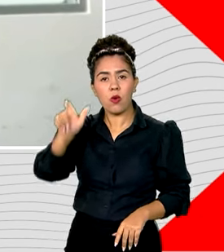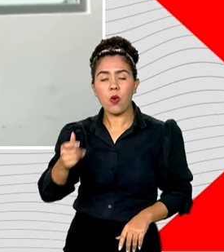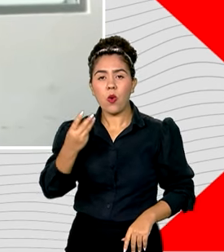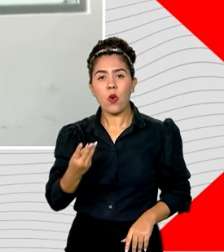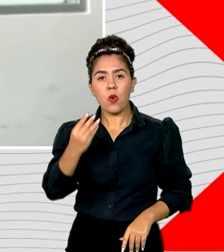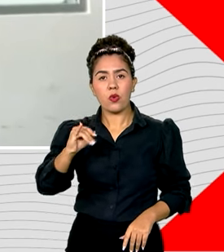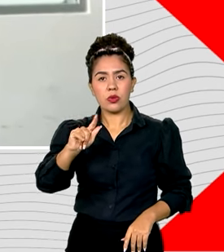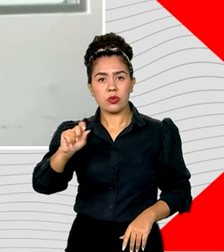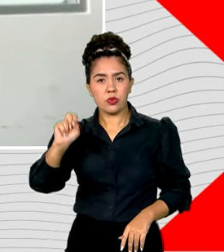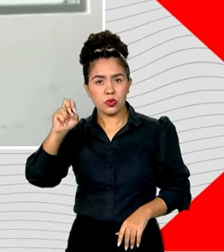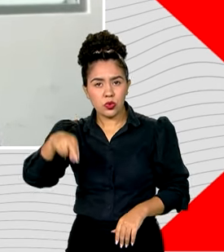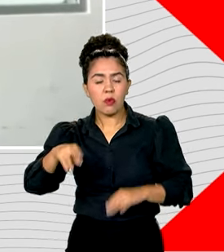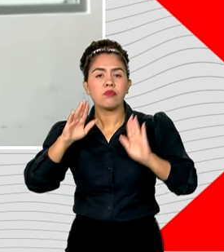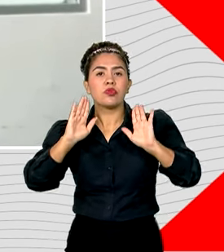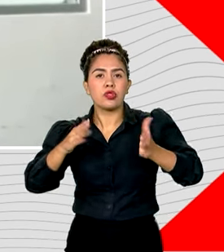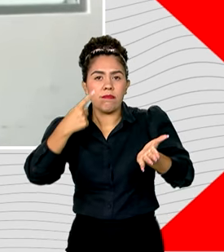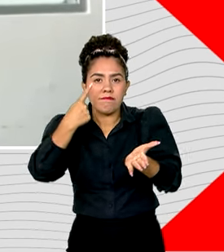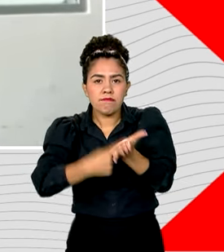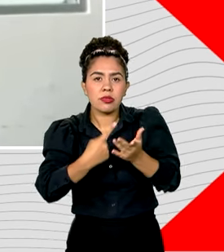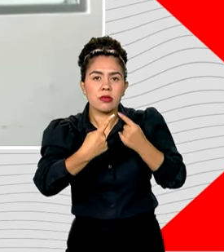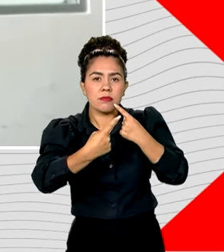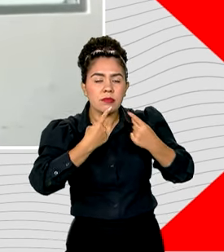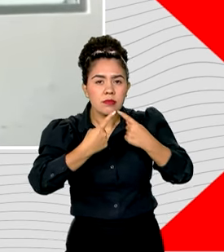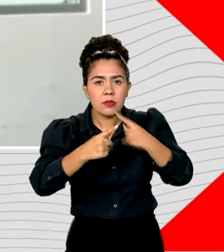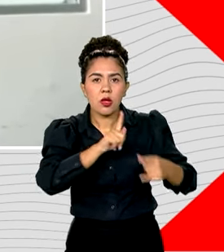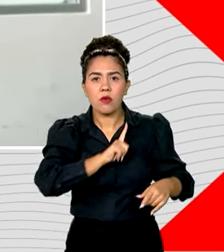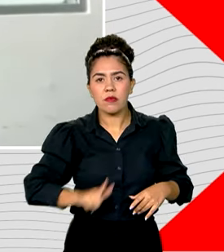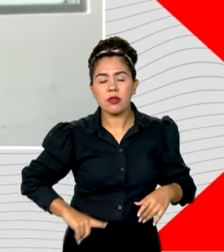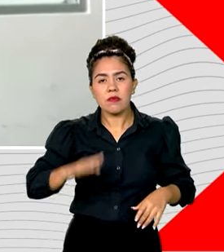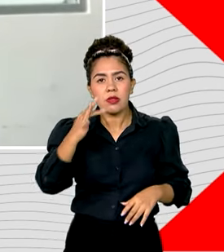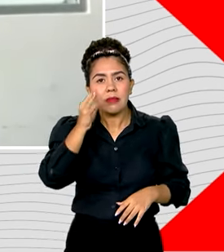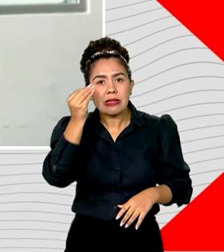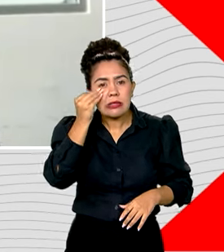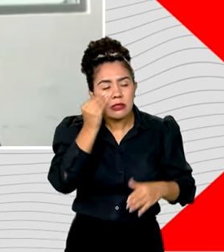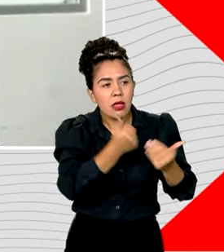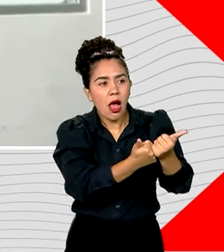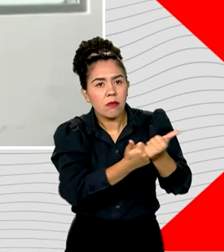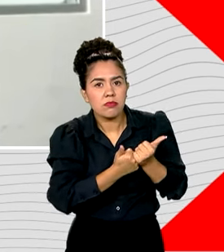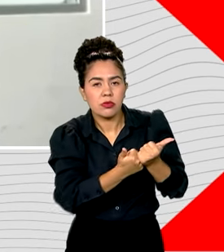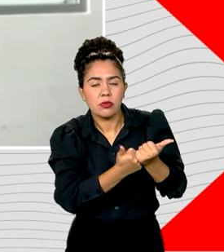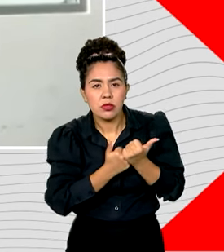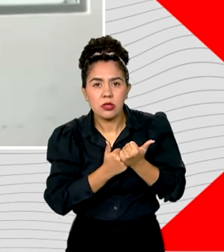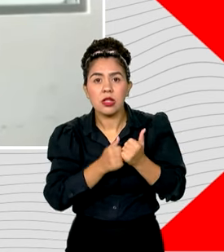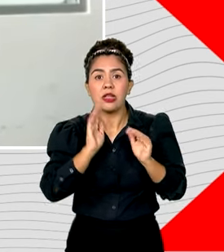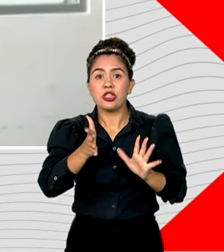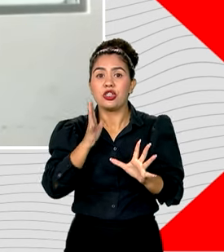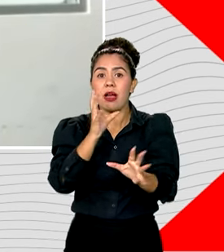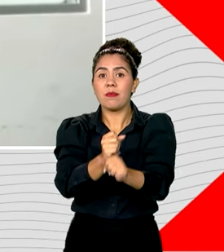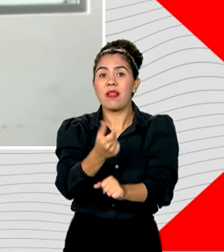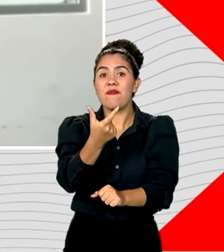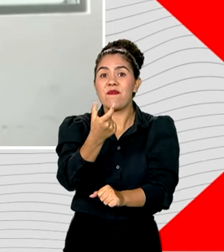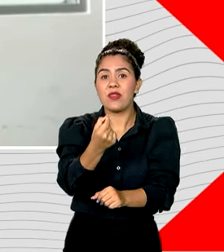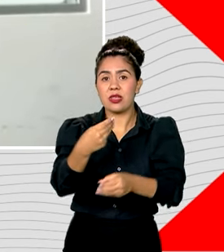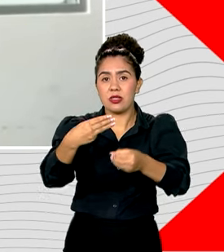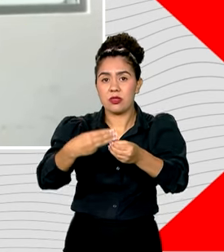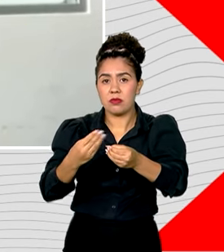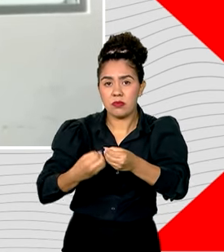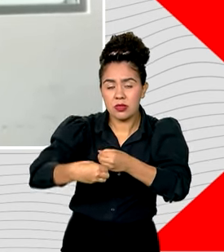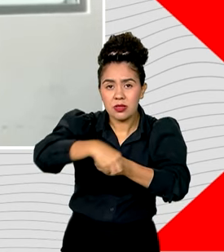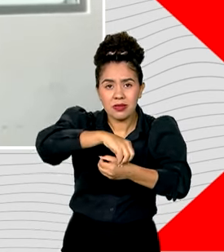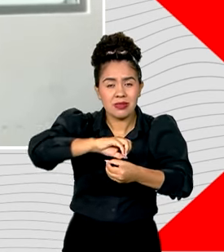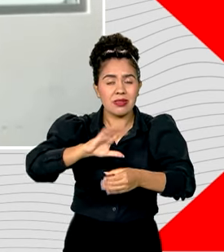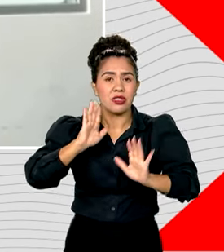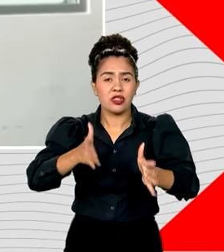oportunidades com o Governo Federal para tentar solicitar algum tipo de ajuda eh já temos 20 cidades né em situação de de